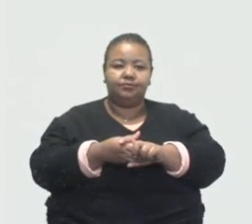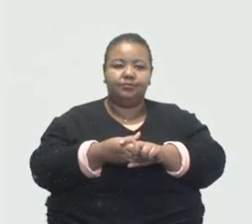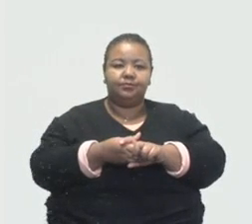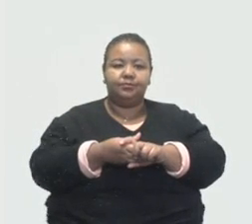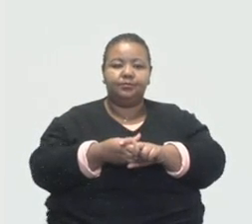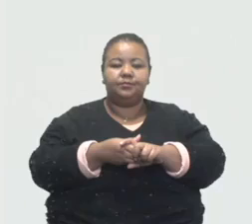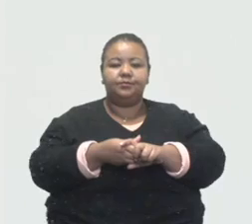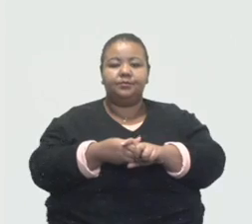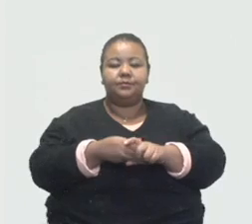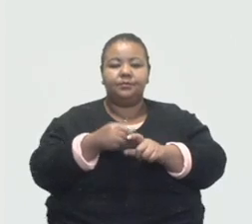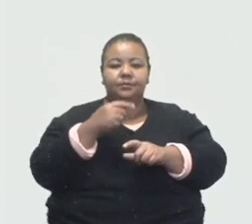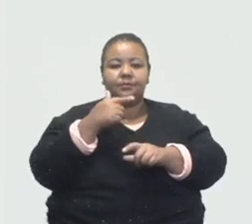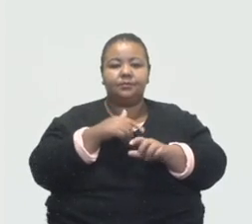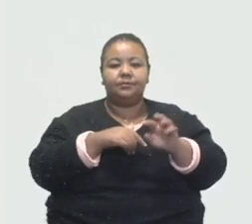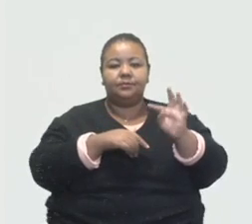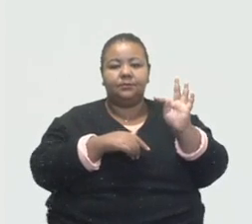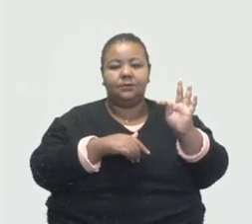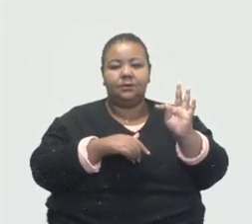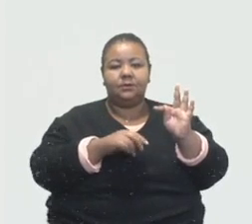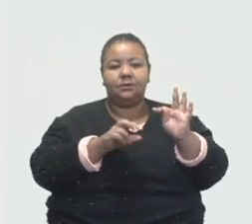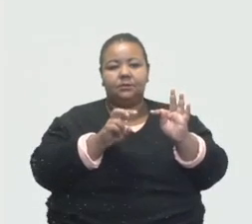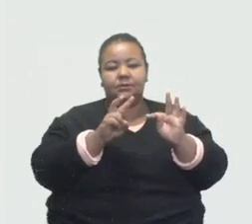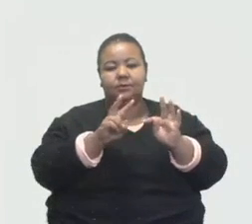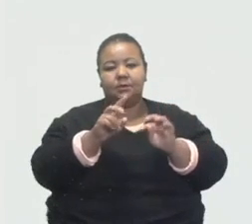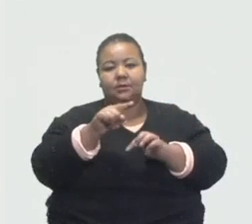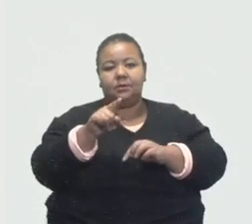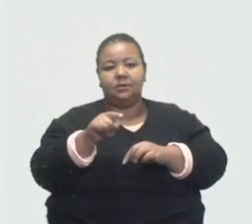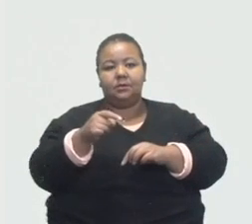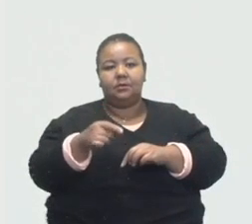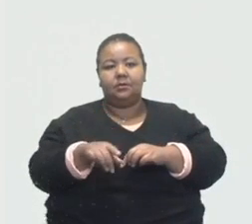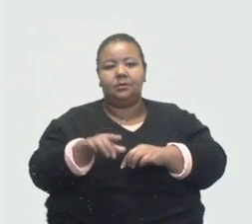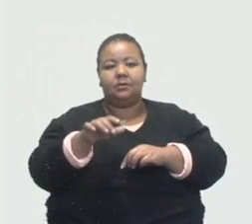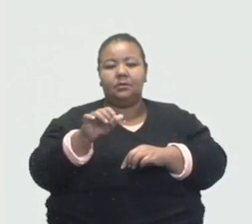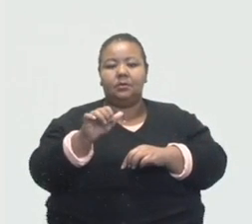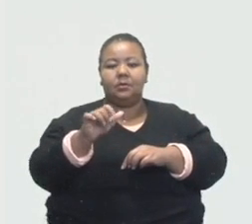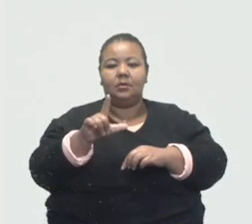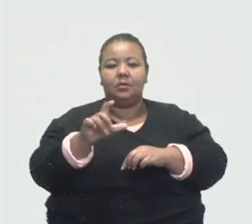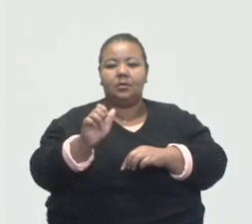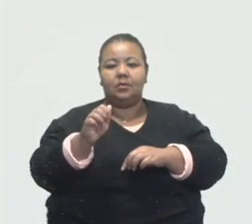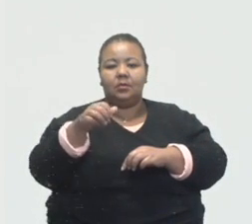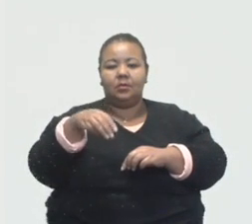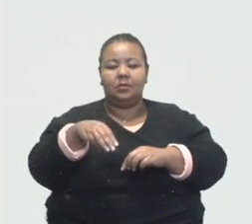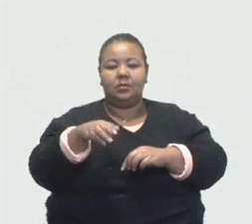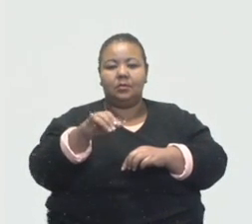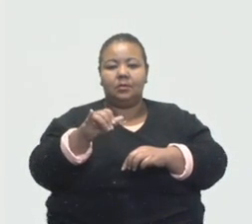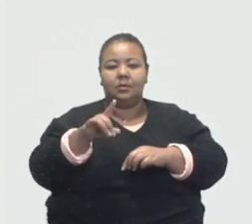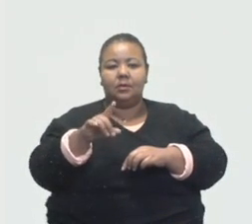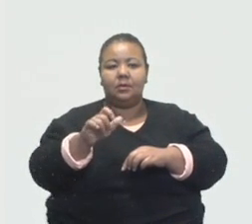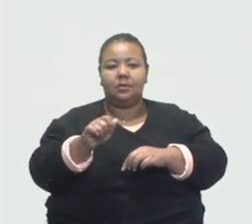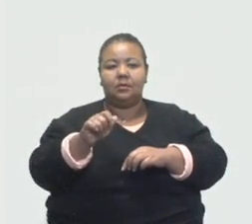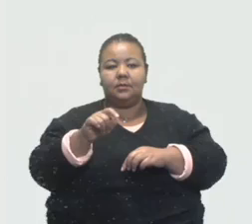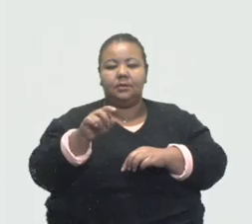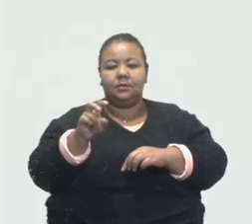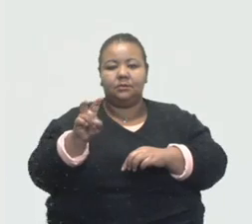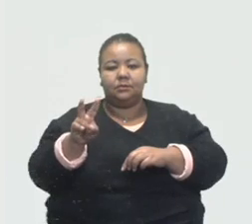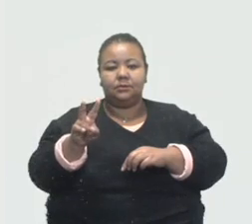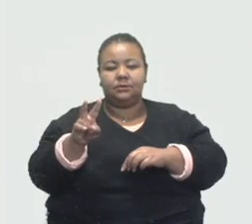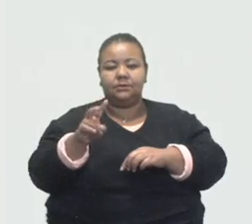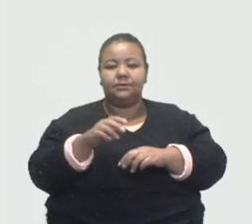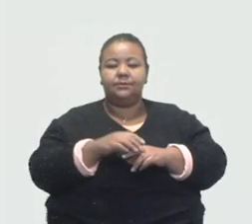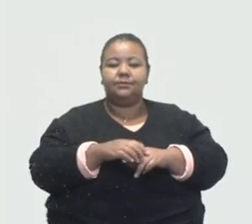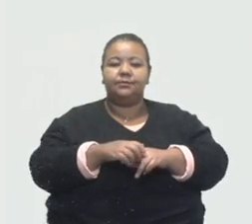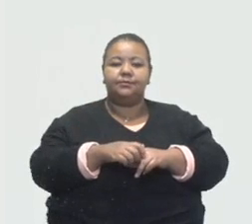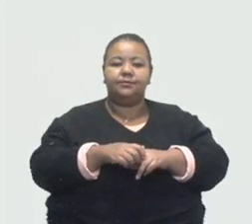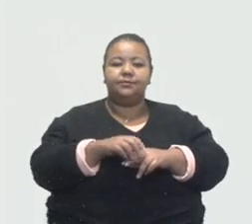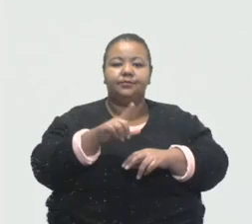que nós temos que a transformação de V é igual ao lambda, que é um escalar, vezes nosso vetor.